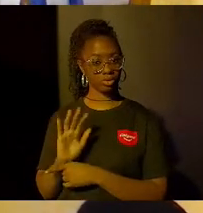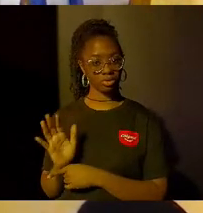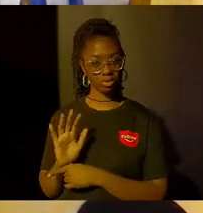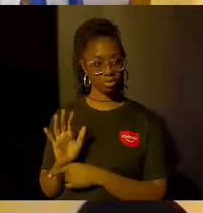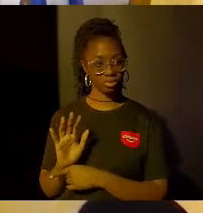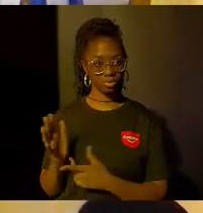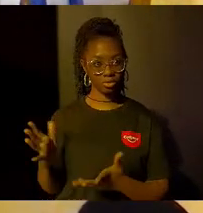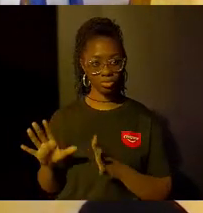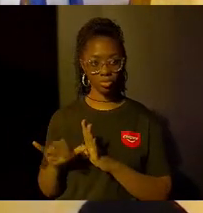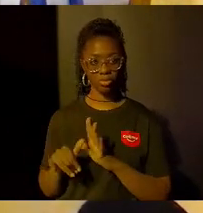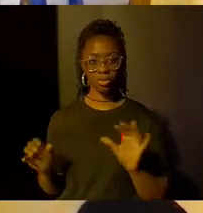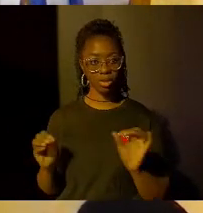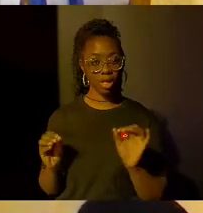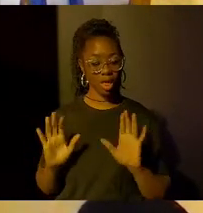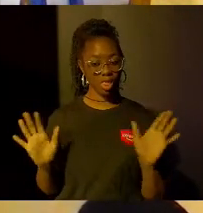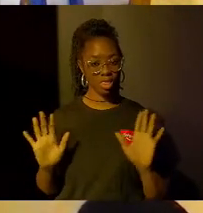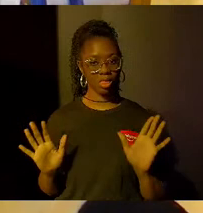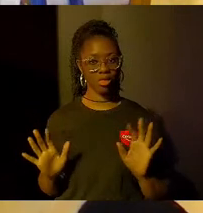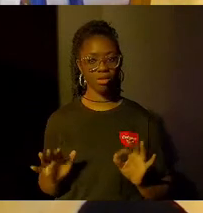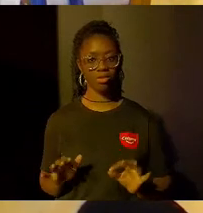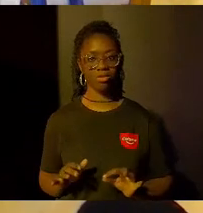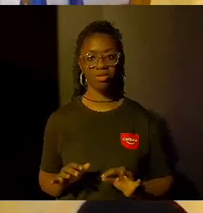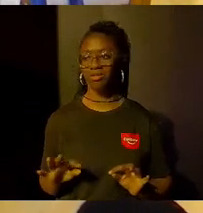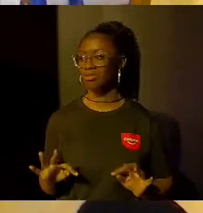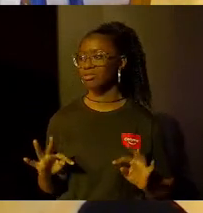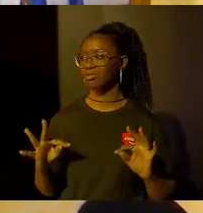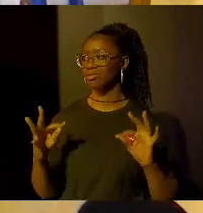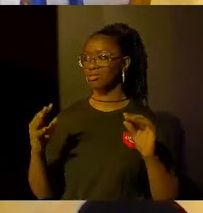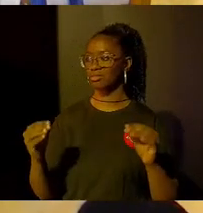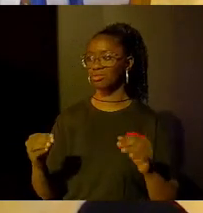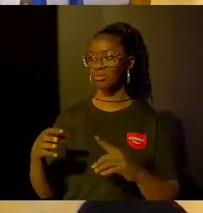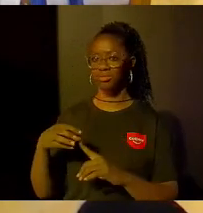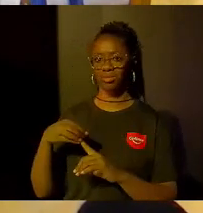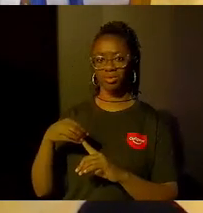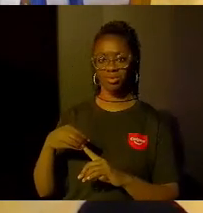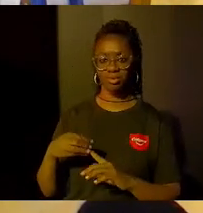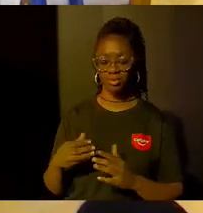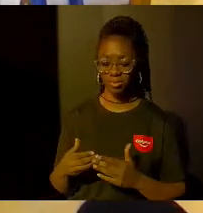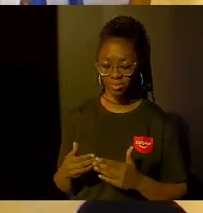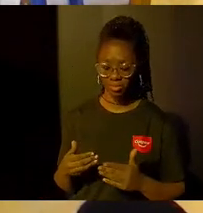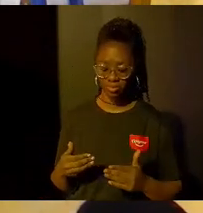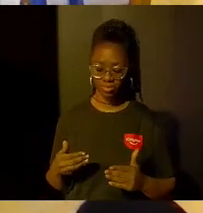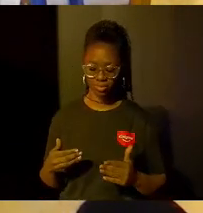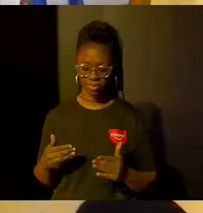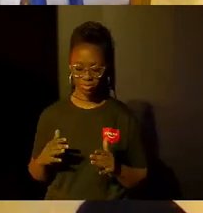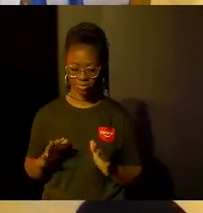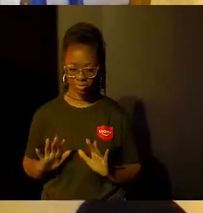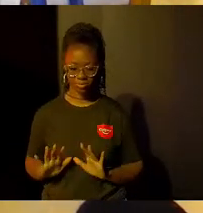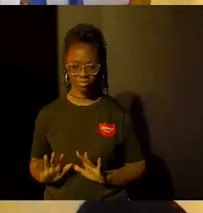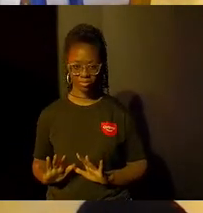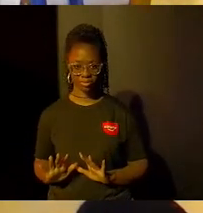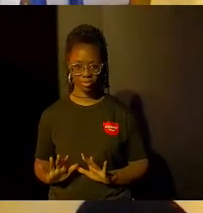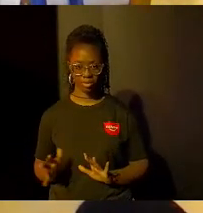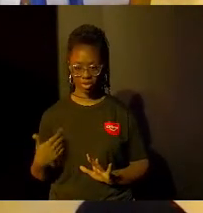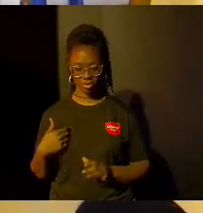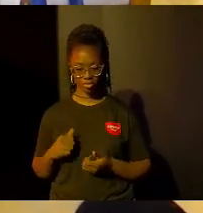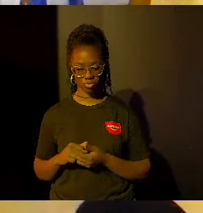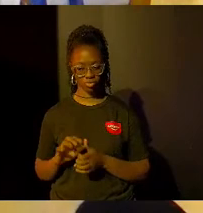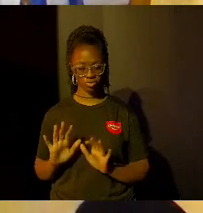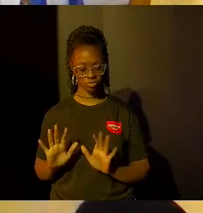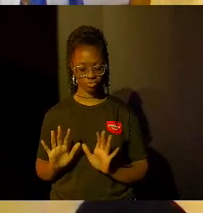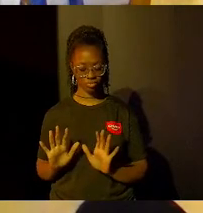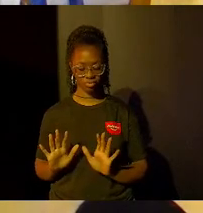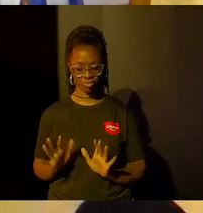não roubei mercadinho de ninguém e nessa hora eu vi todo o ponto de ônibus dá um passo para trás não estamos com você cara